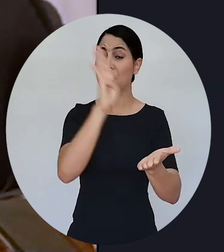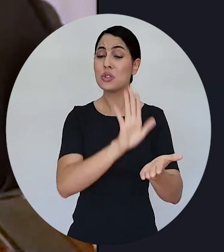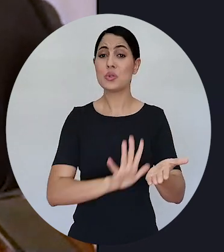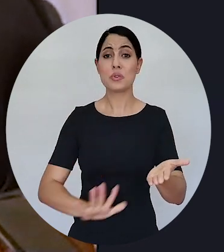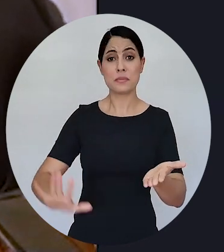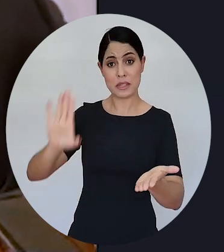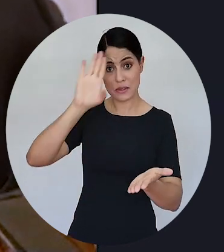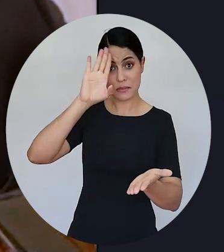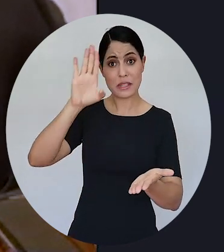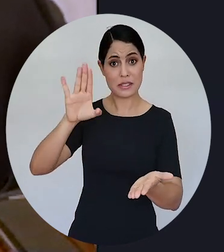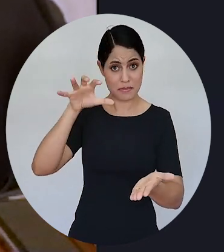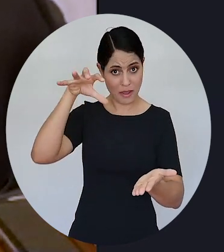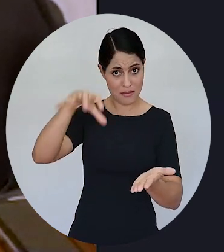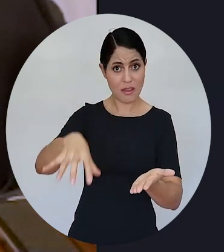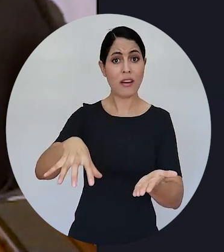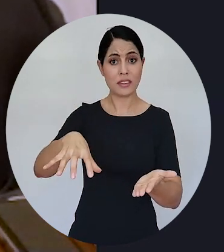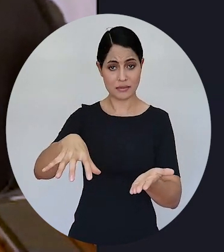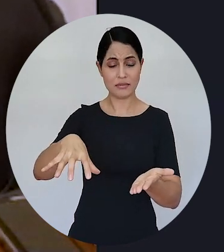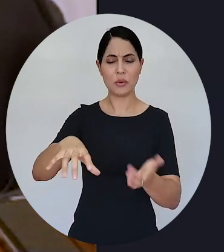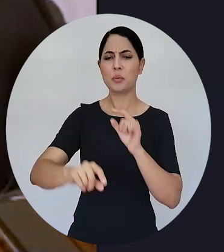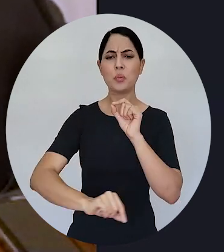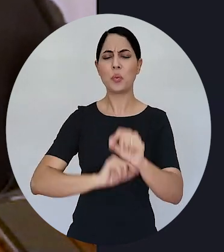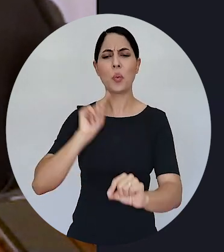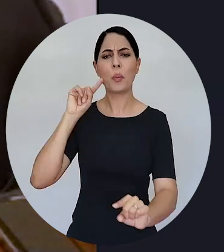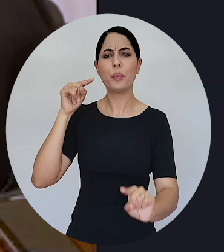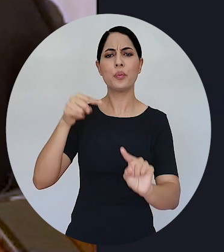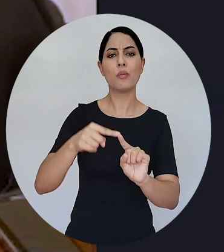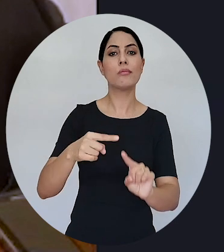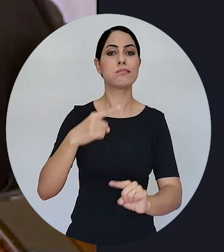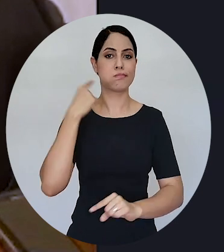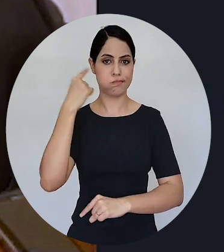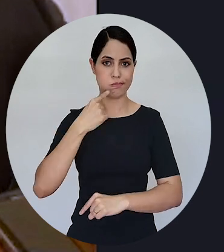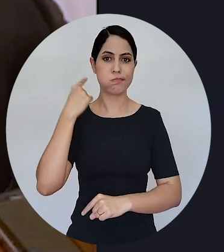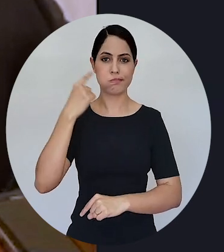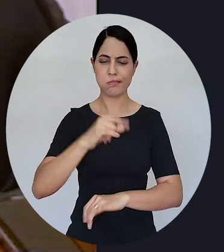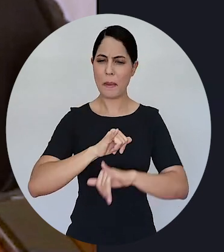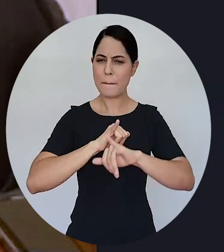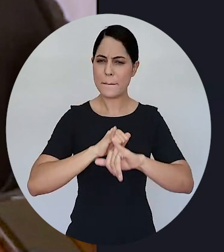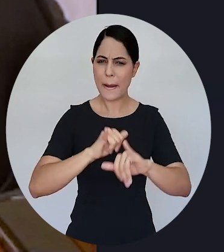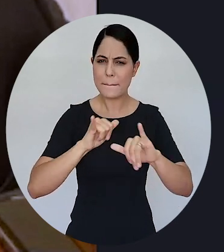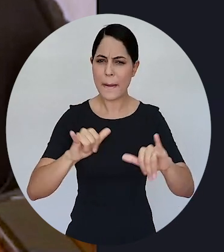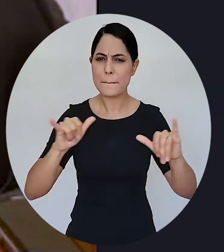do país para poder ofertar à advocacia nacional